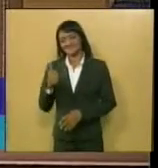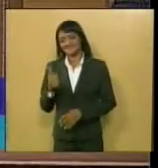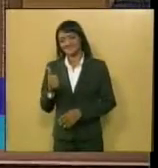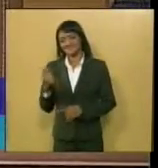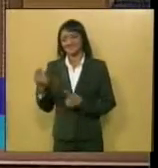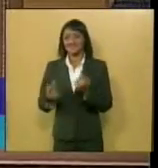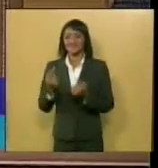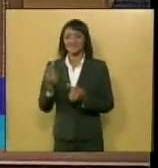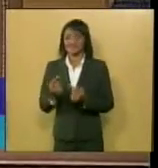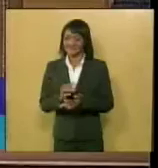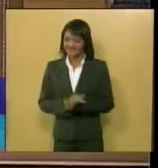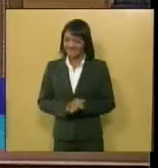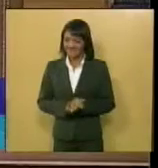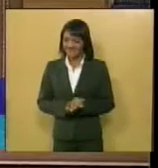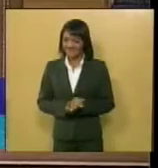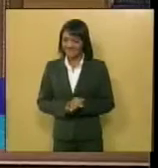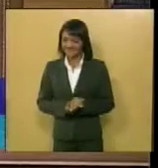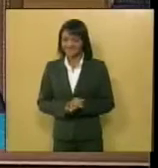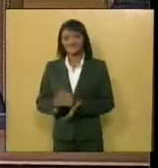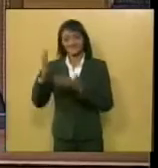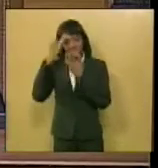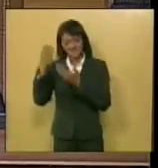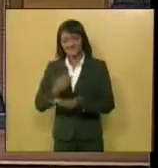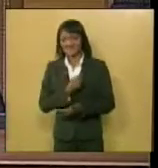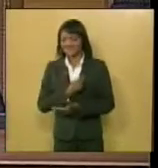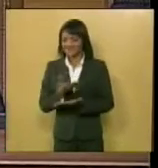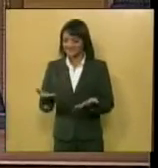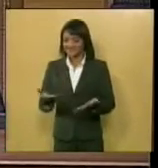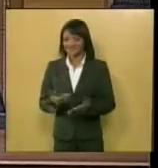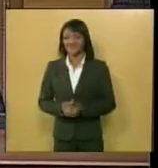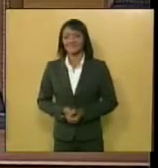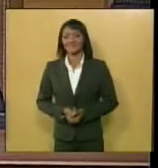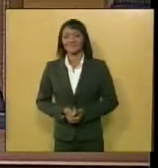comigo. Mas, Beroso, obrigado pela presença, viu?